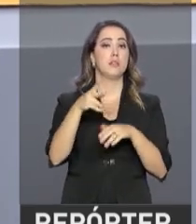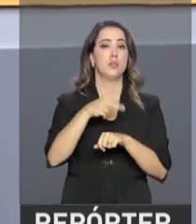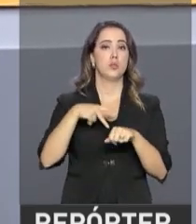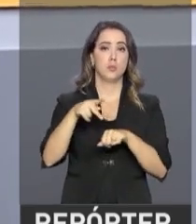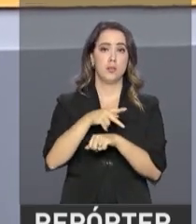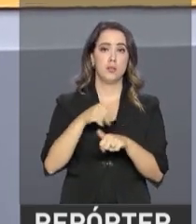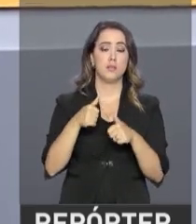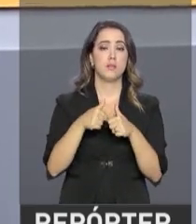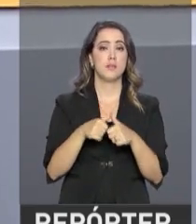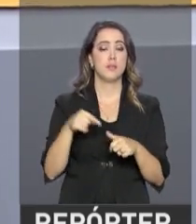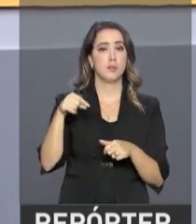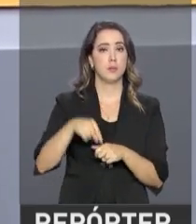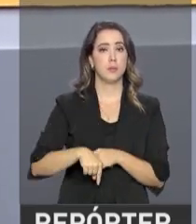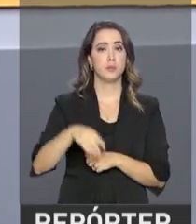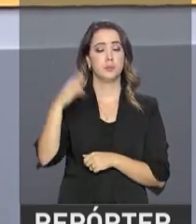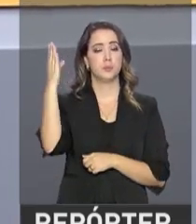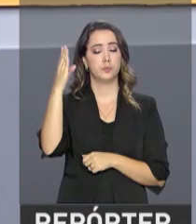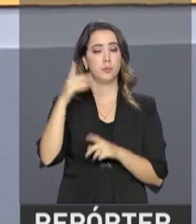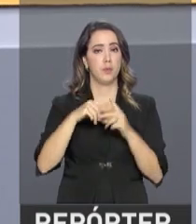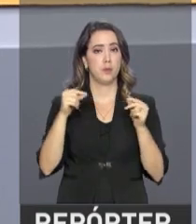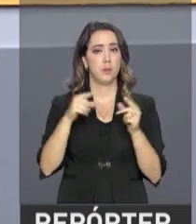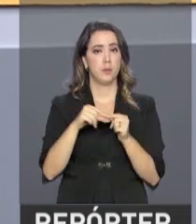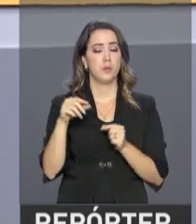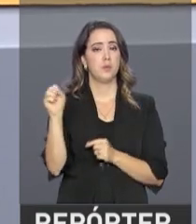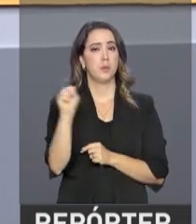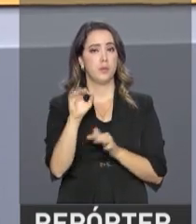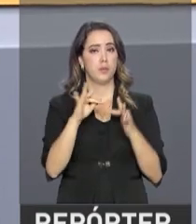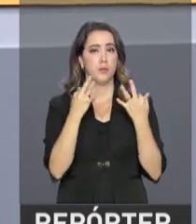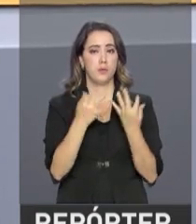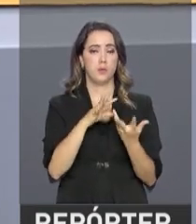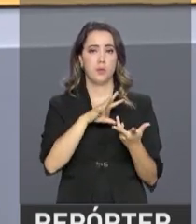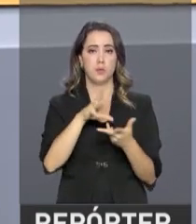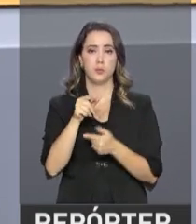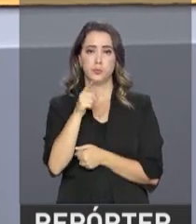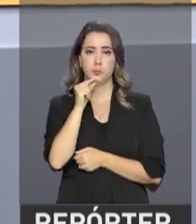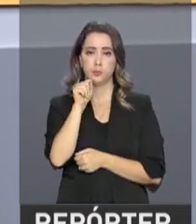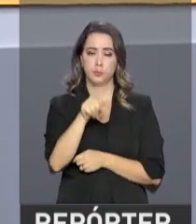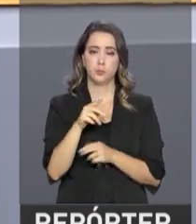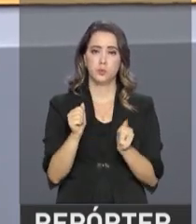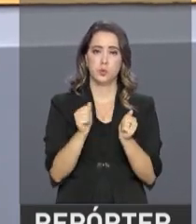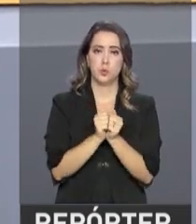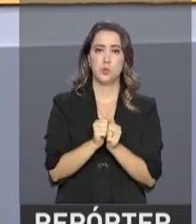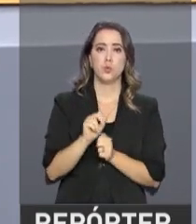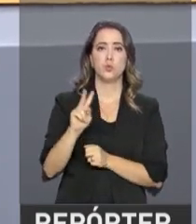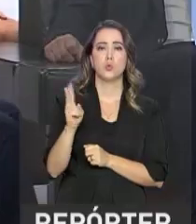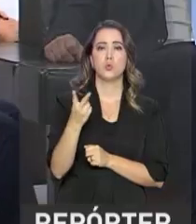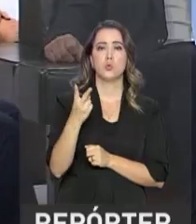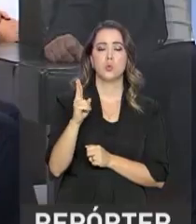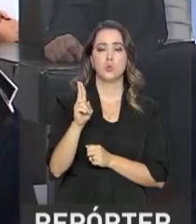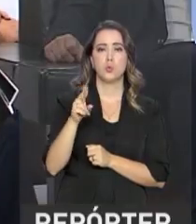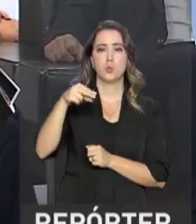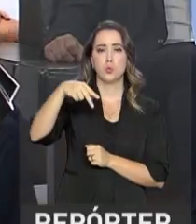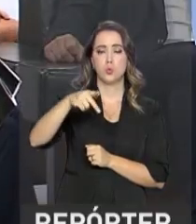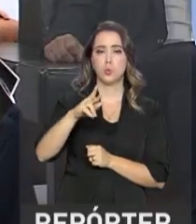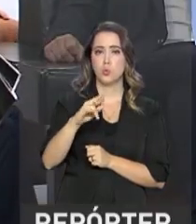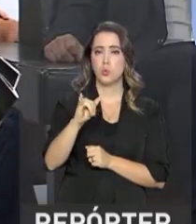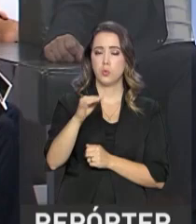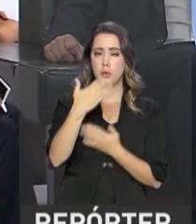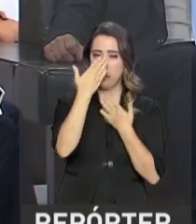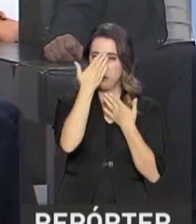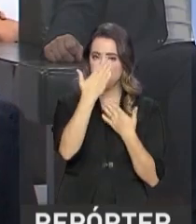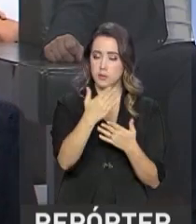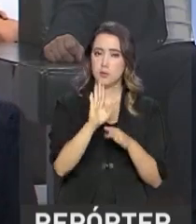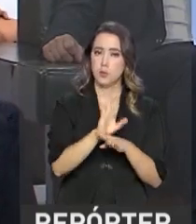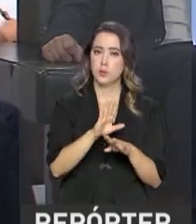para o 8º fórum mundial da água o presidente se reuniu com o presidente da hungria e agradeceu o apoio dado por ele